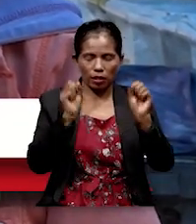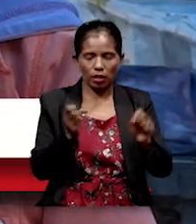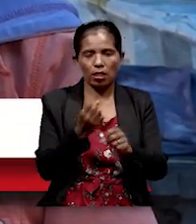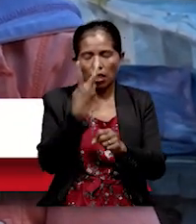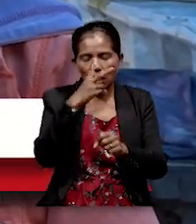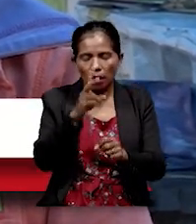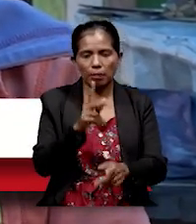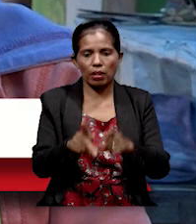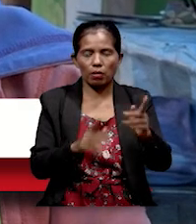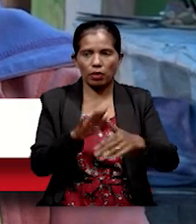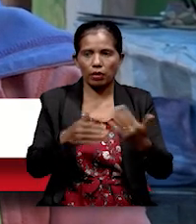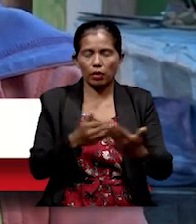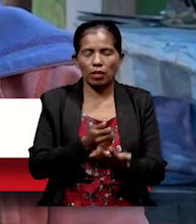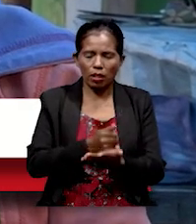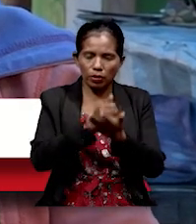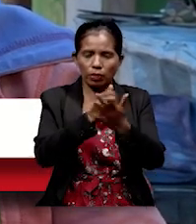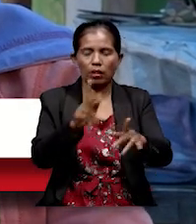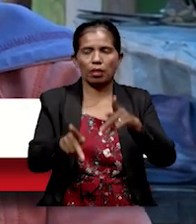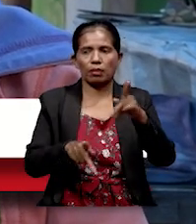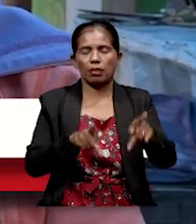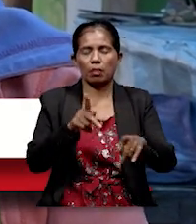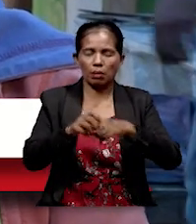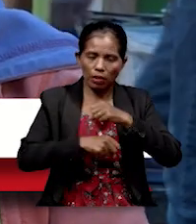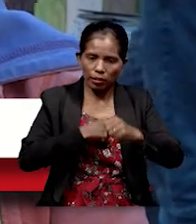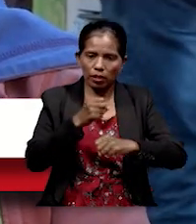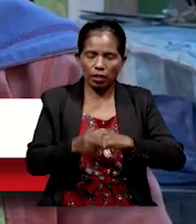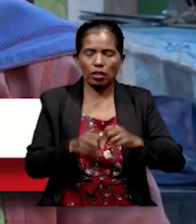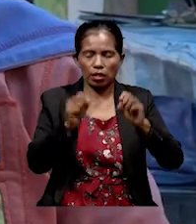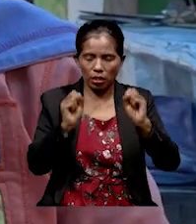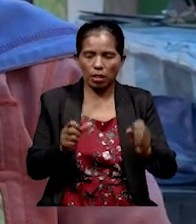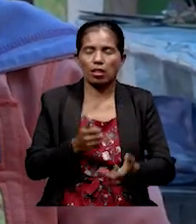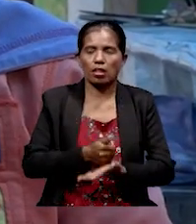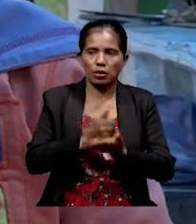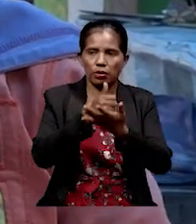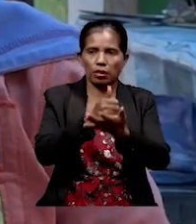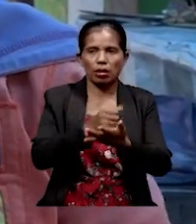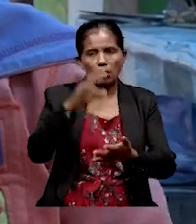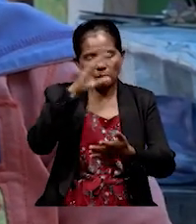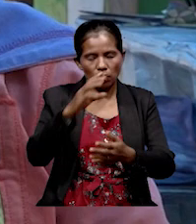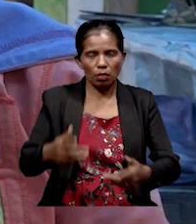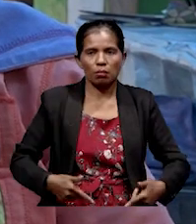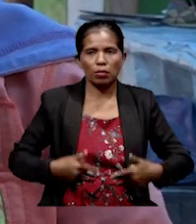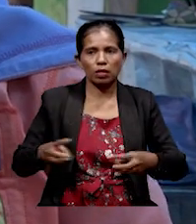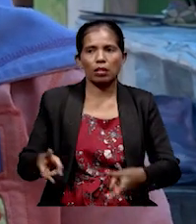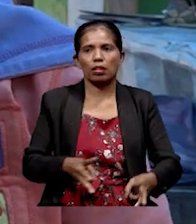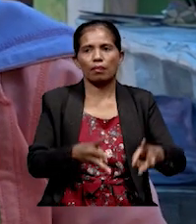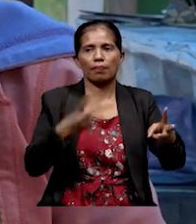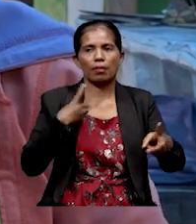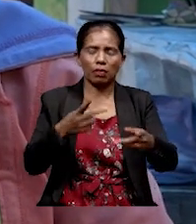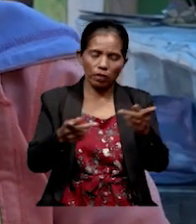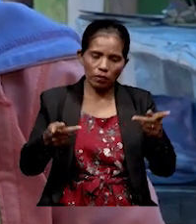povo. Tama povo, povo né bem materos, povo né bem que há a mim buca mori se dar dar lance, né? A mim fatin lá